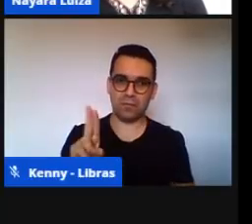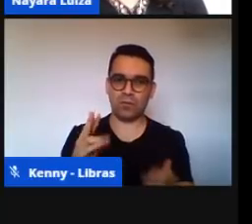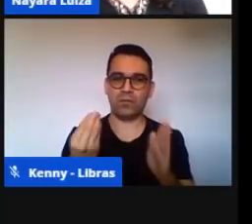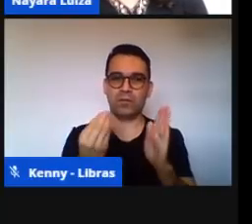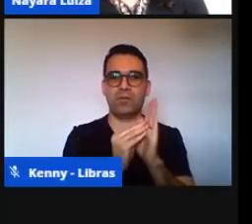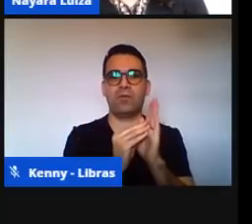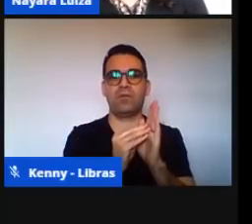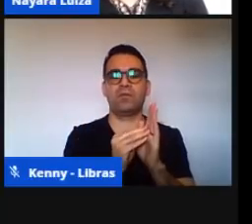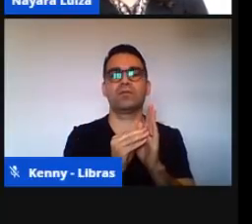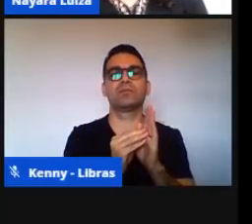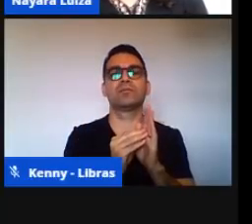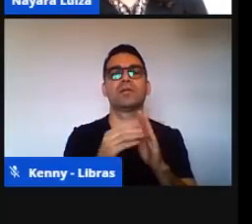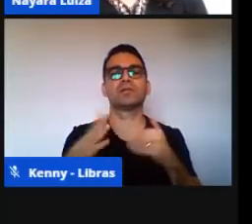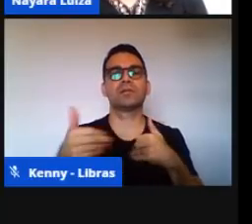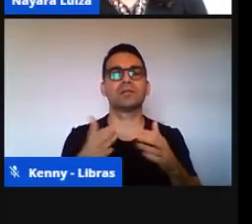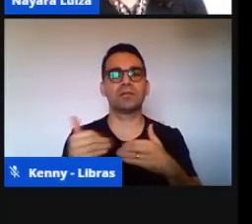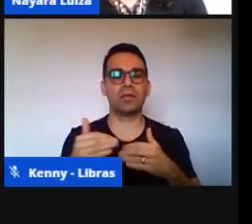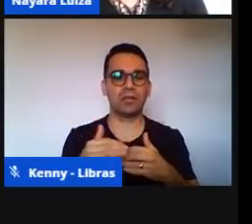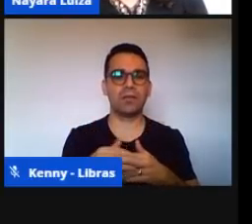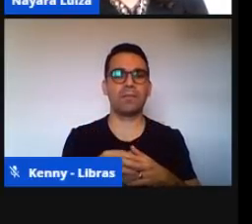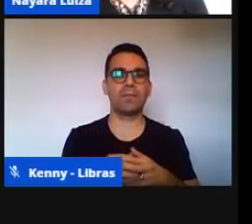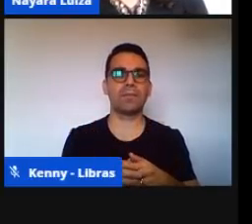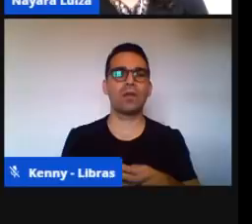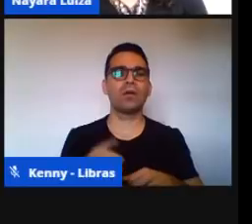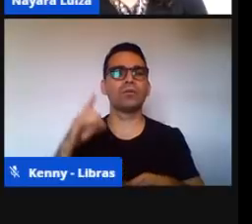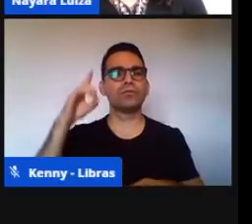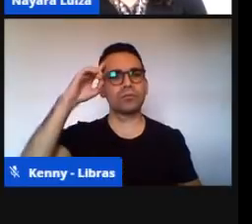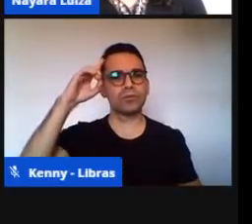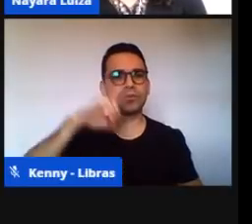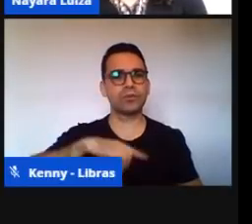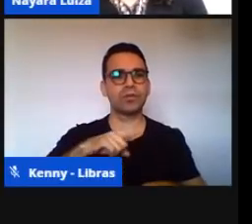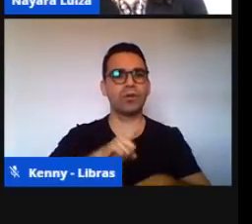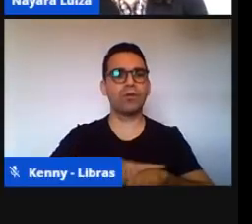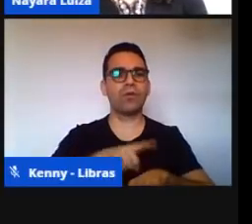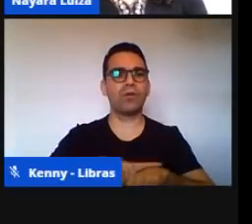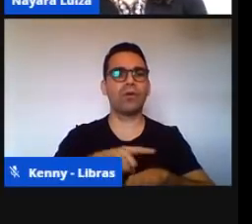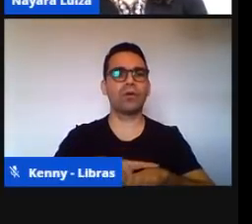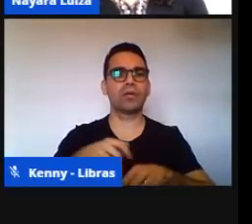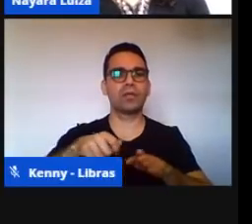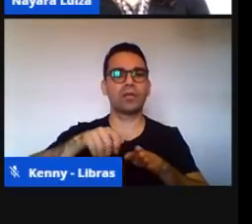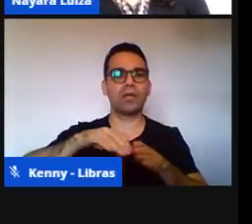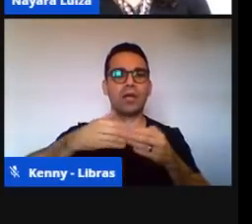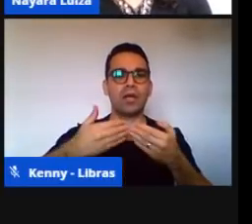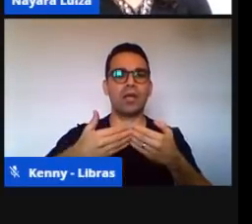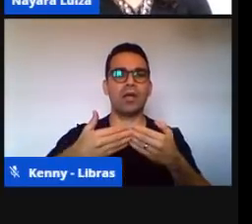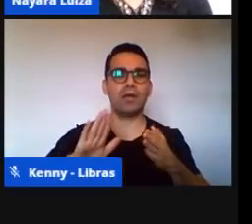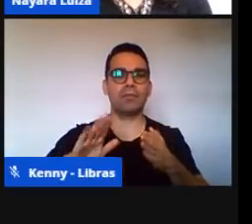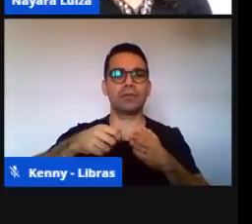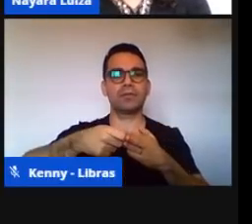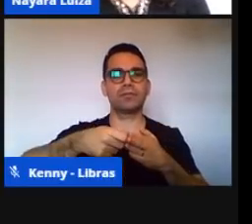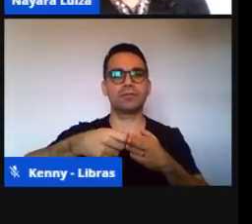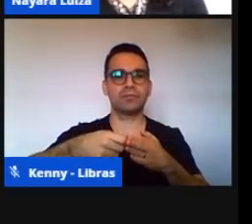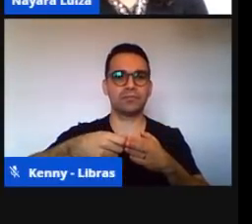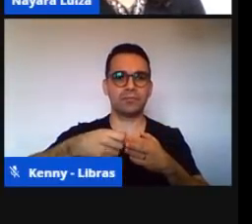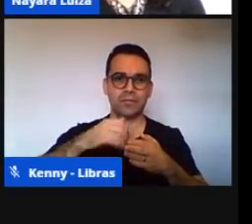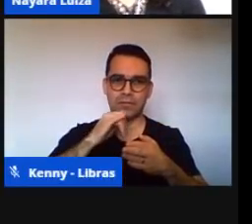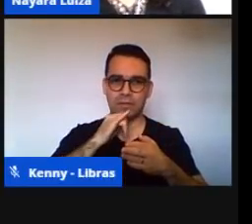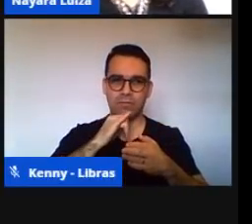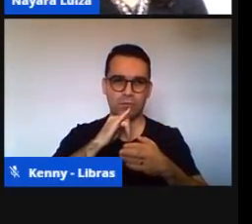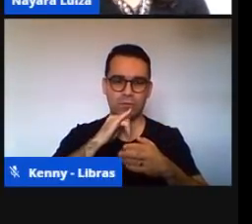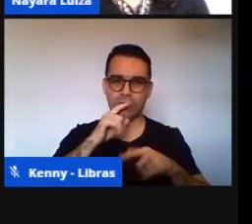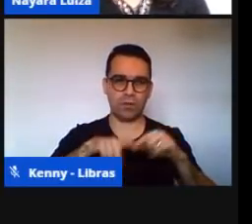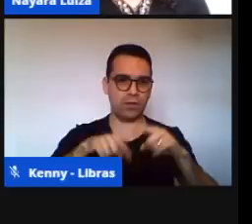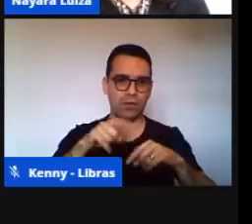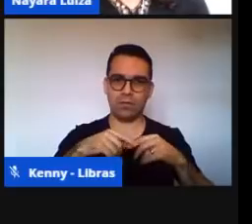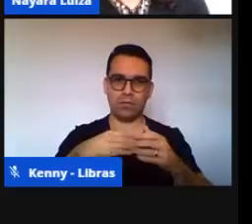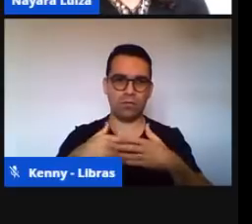sala, a data de abertura desse produto e a data de validade. Mas qualquer produto recebido na escola, que for aberto